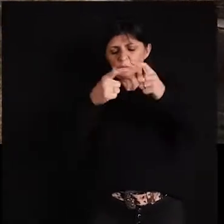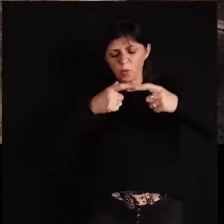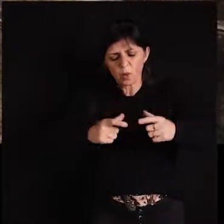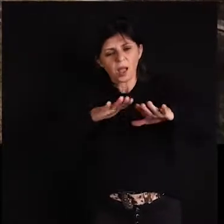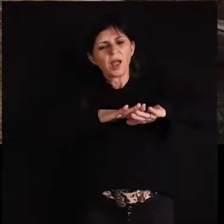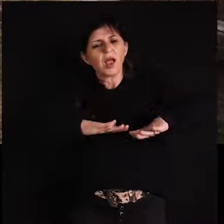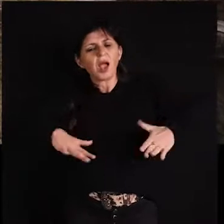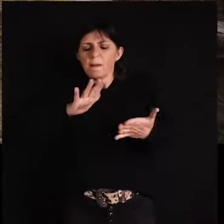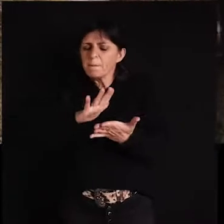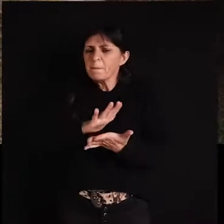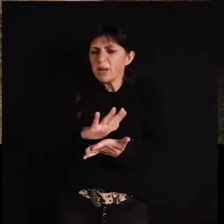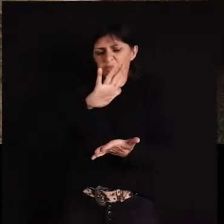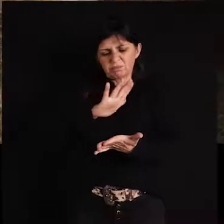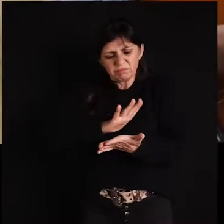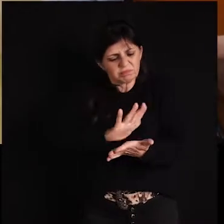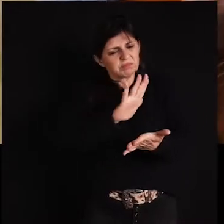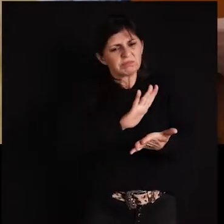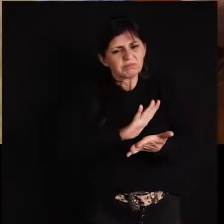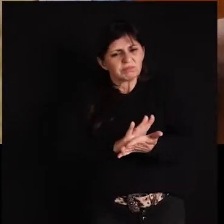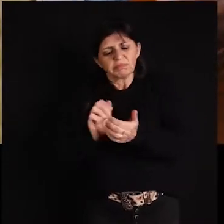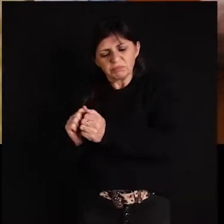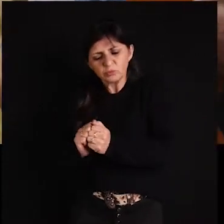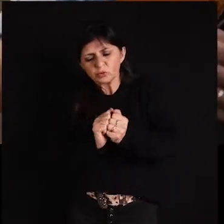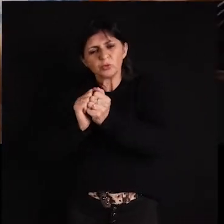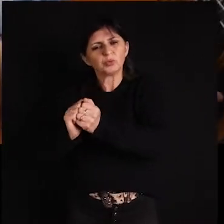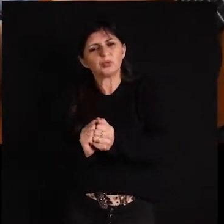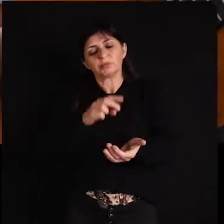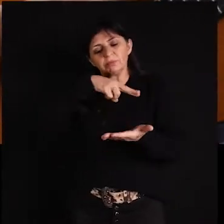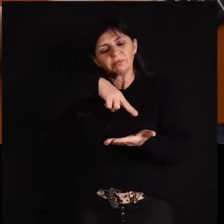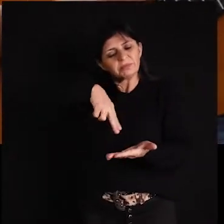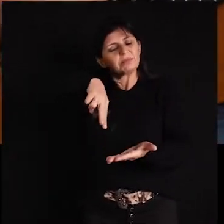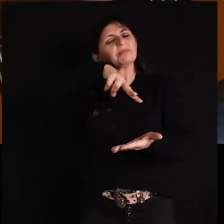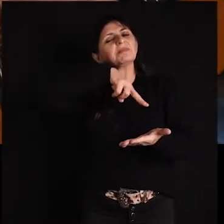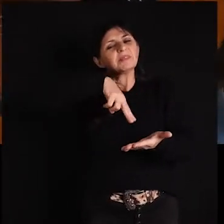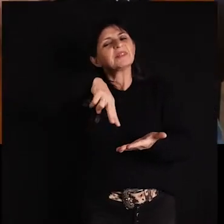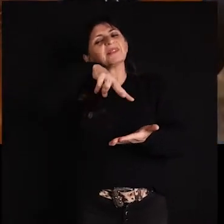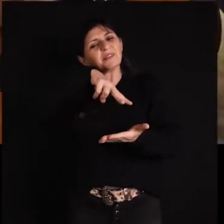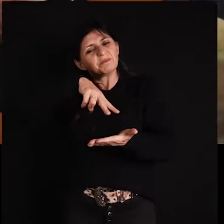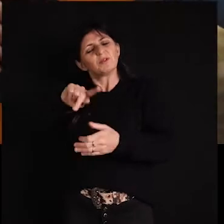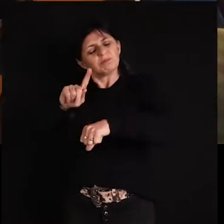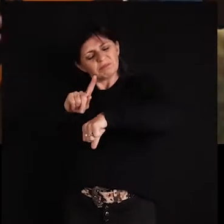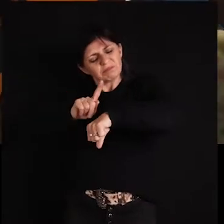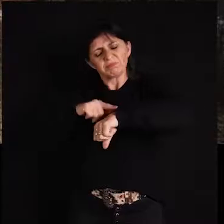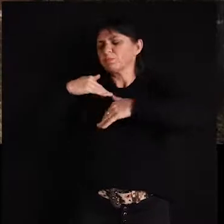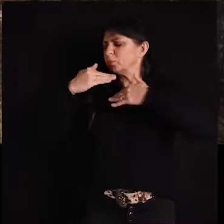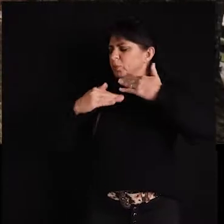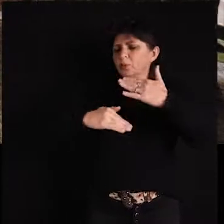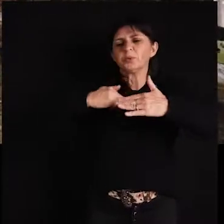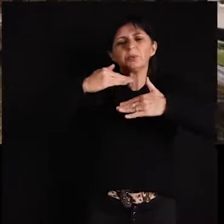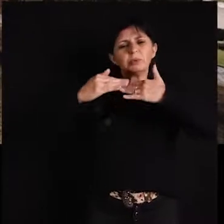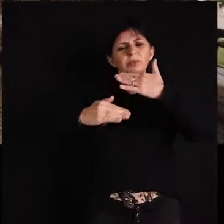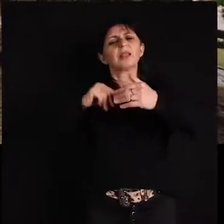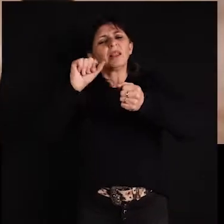chão batido, chucrismo curtido na tarca do tempo, que